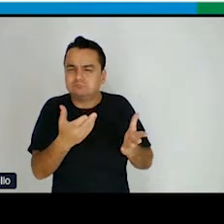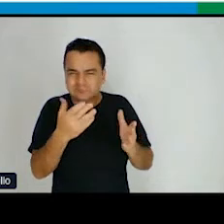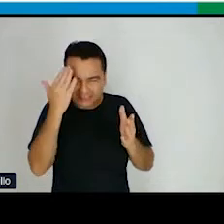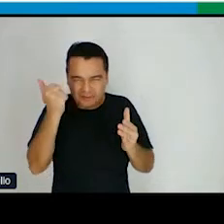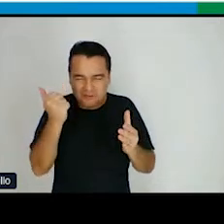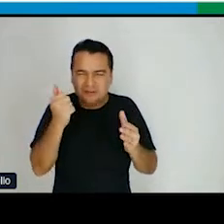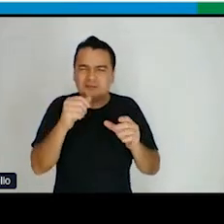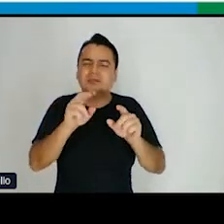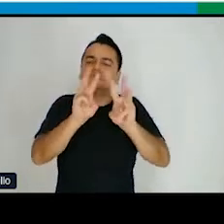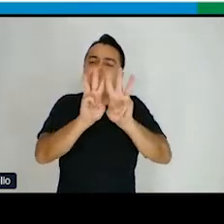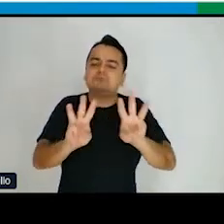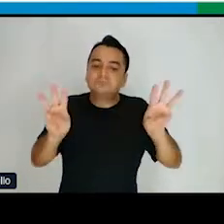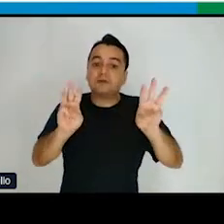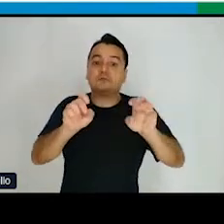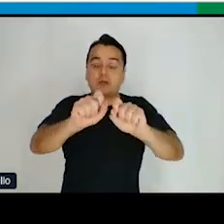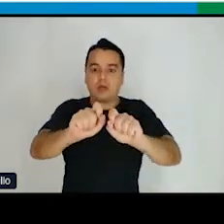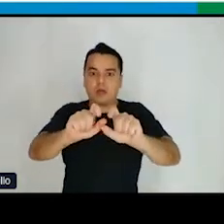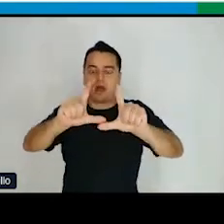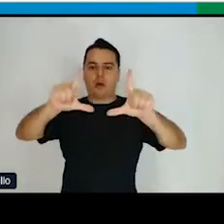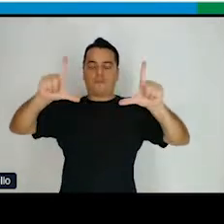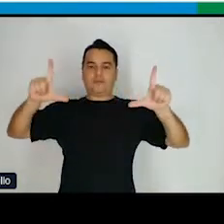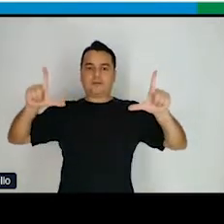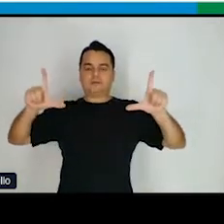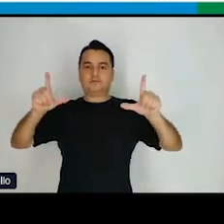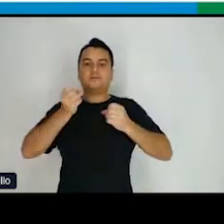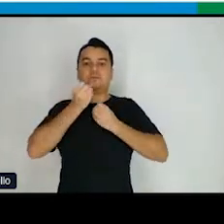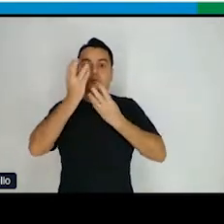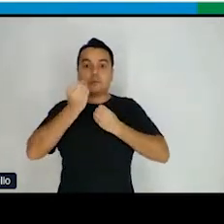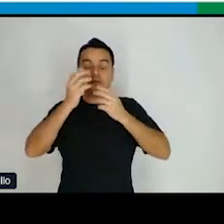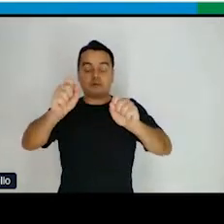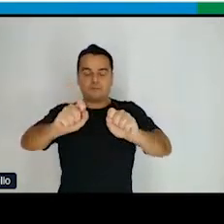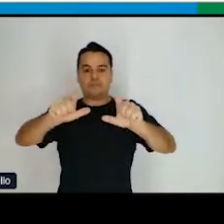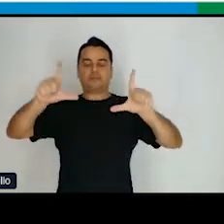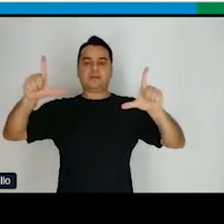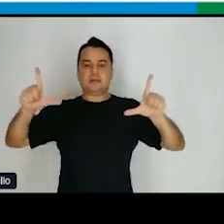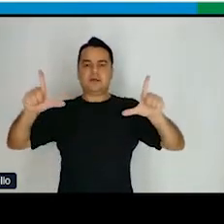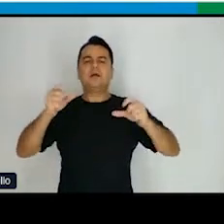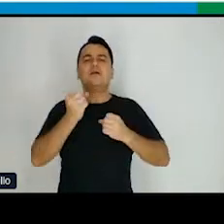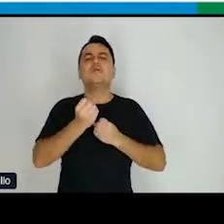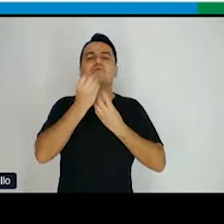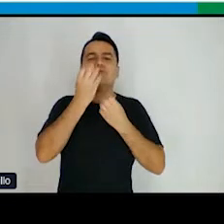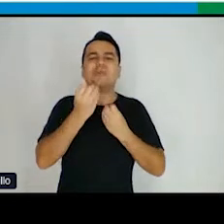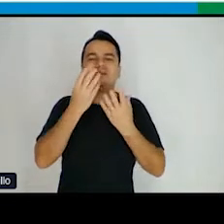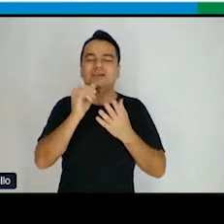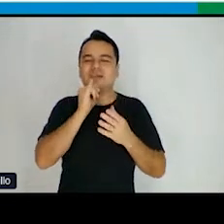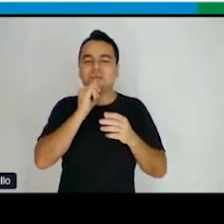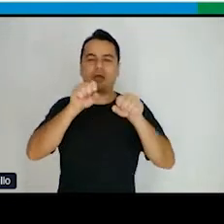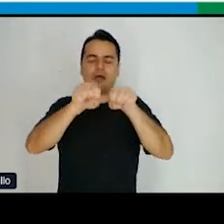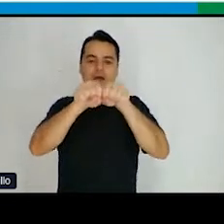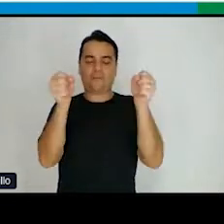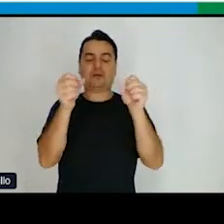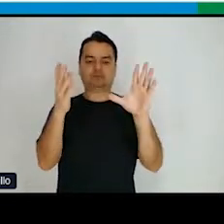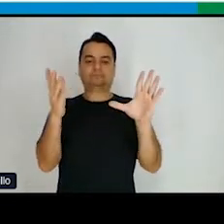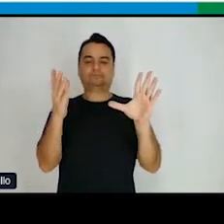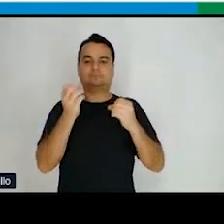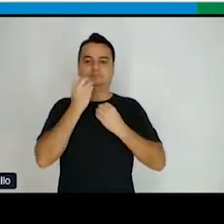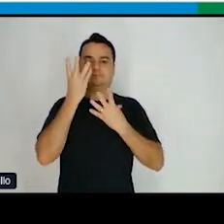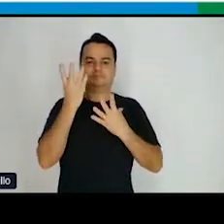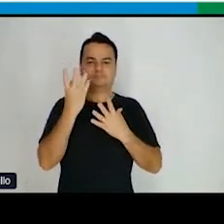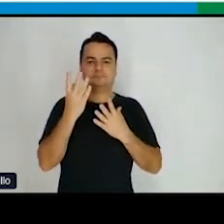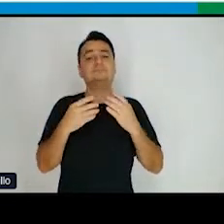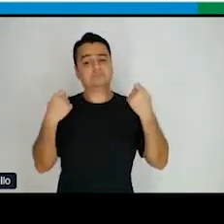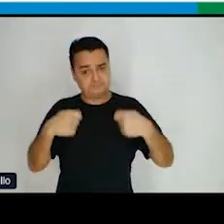vou aumentar esse meu desenho, essa minha informação, e o quanto essa informação ela vai ficar quebrada para o meu usuário. Então, tudo isso a gente